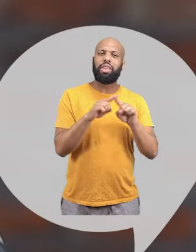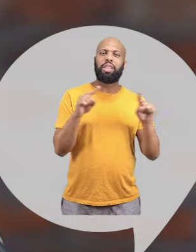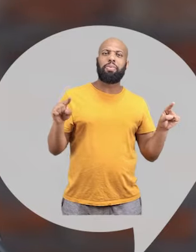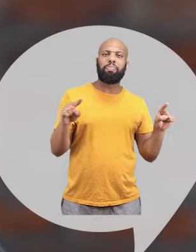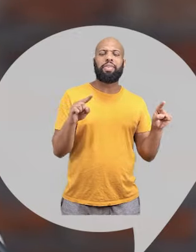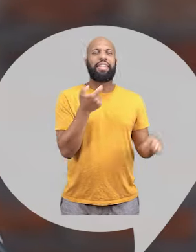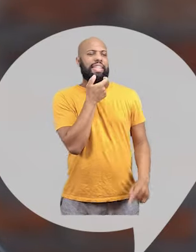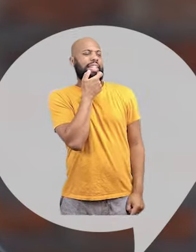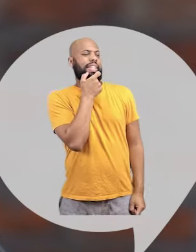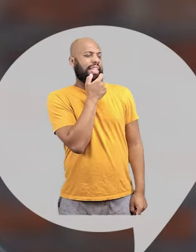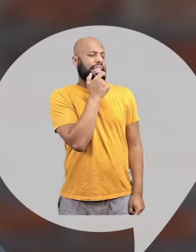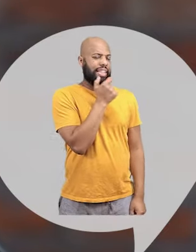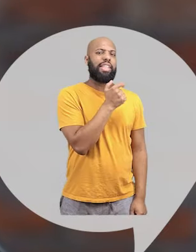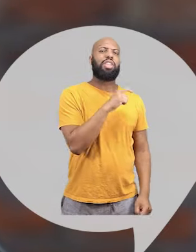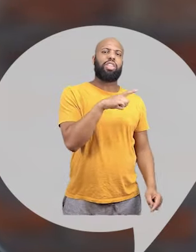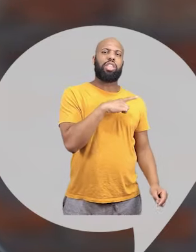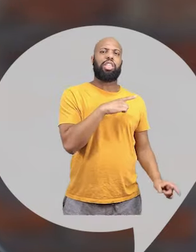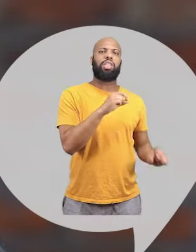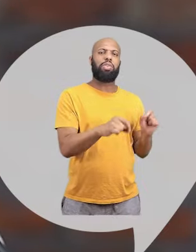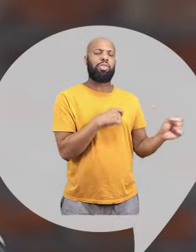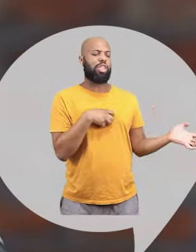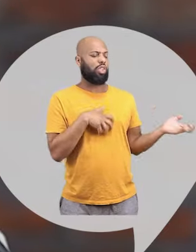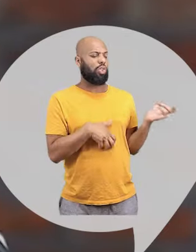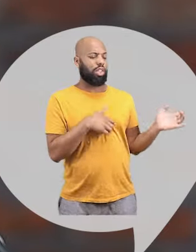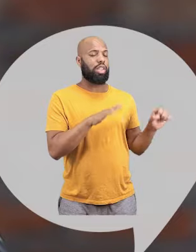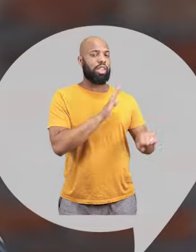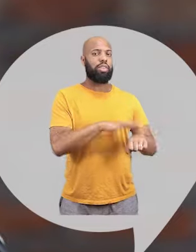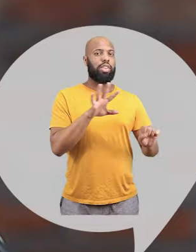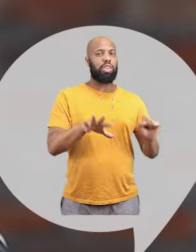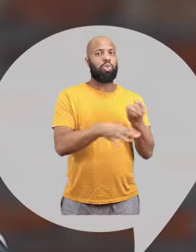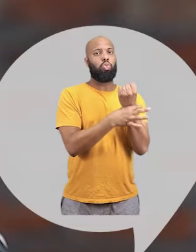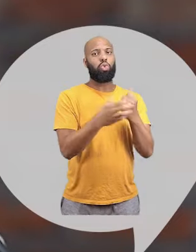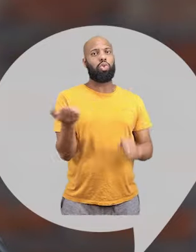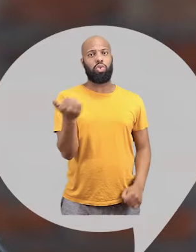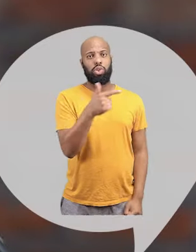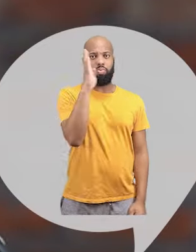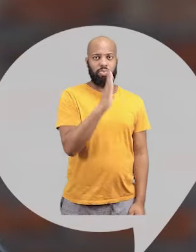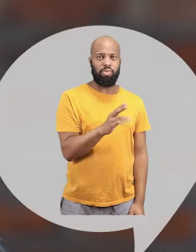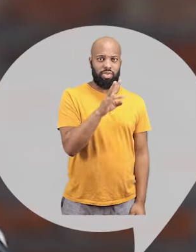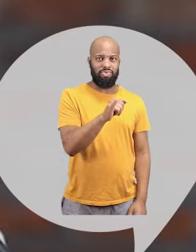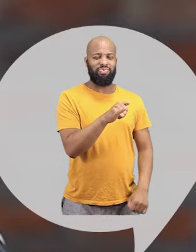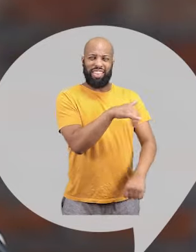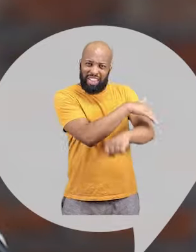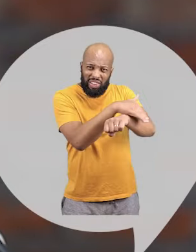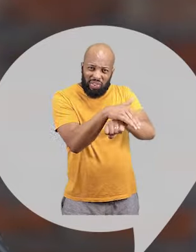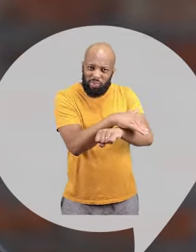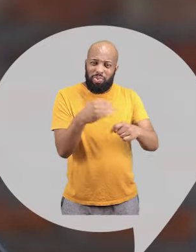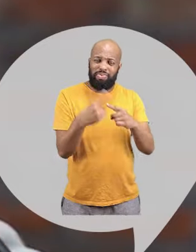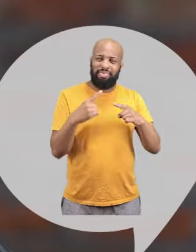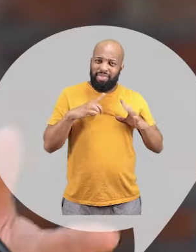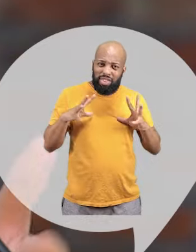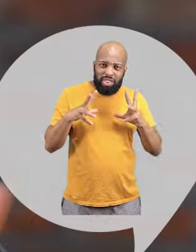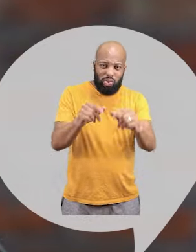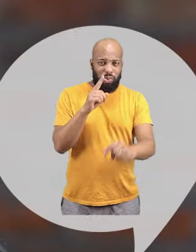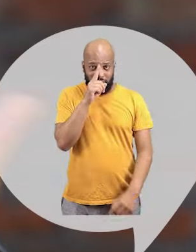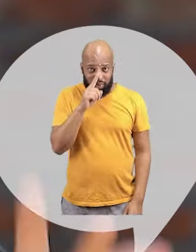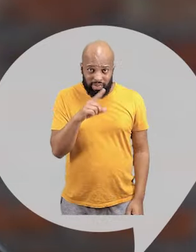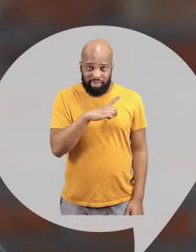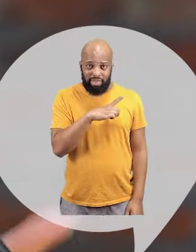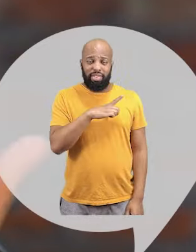conversa era tipo mas a Inglaterra que eram negativo focada bem mais segura que o Brasil né tipo assim você vai tocar na rua na rua tem todo mundo